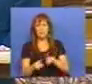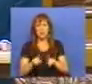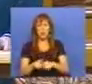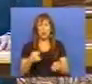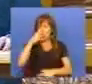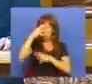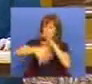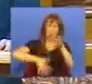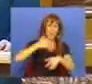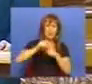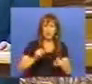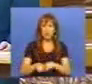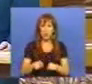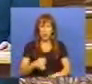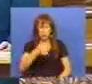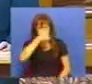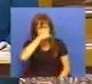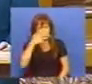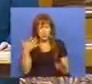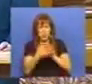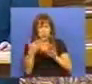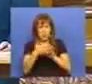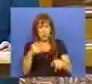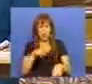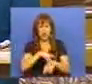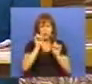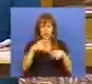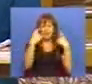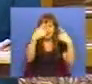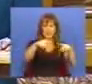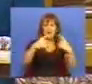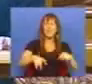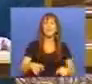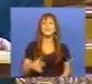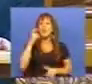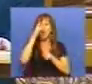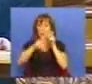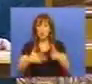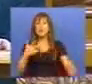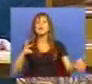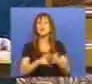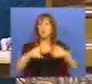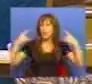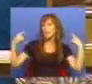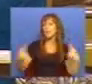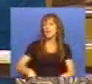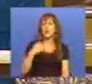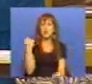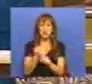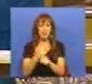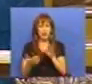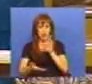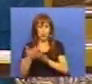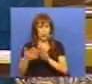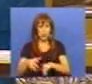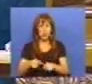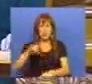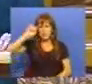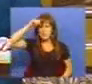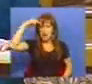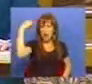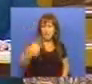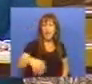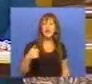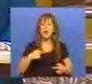confusão das superlotadas urgências dos nossos hospitais. O povo tem razão. Os serviços de urgência estão em crise